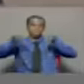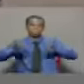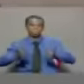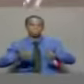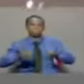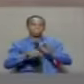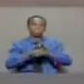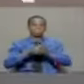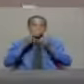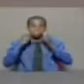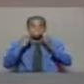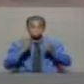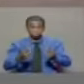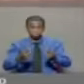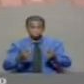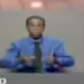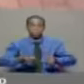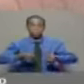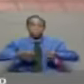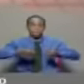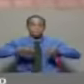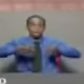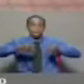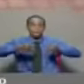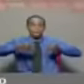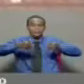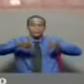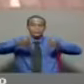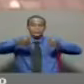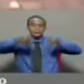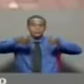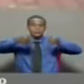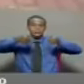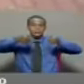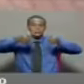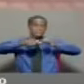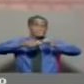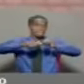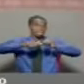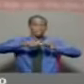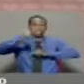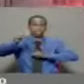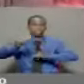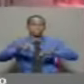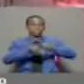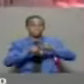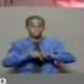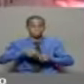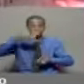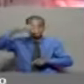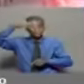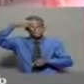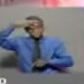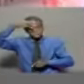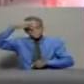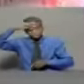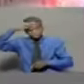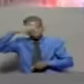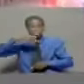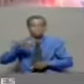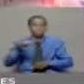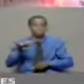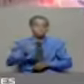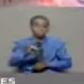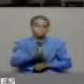cifra one is Wonder Zoo incluindo todos os seus equipamentos móveis localizados na Avenida